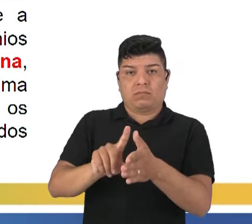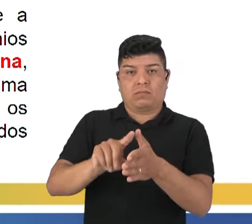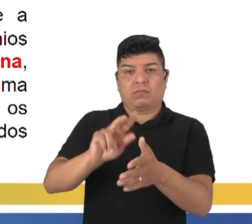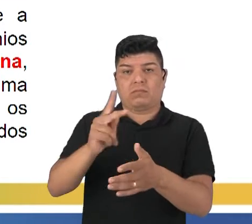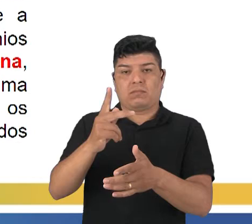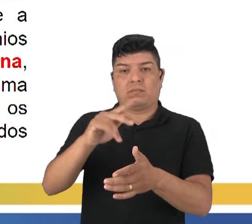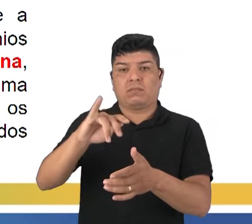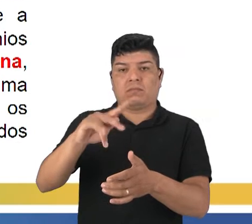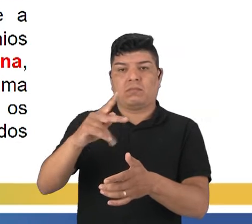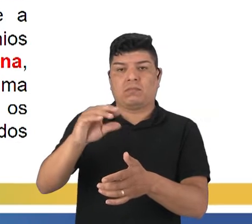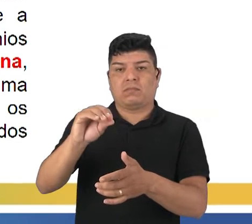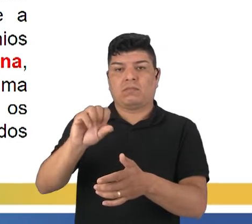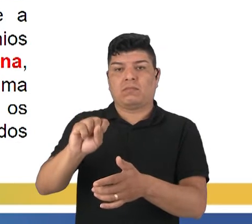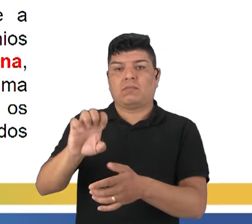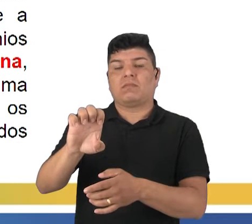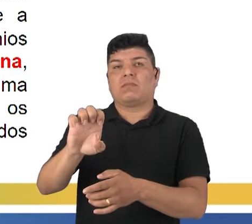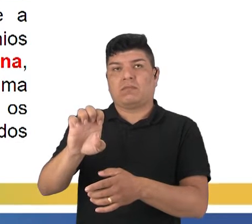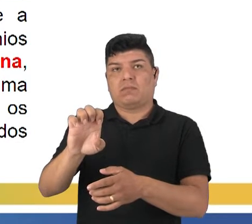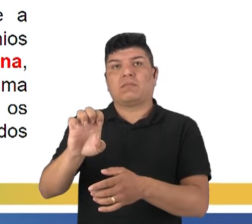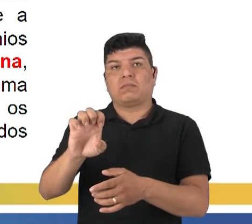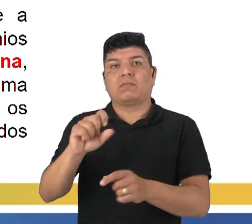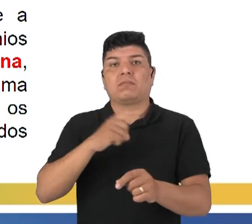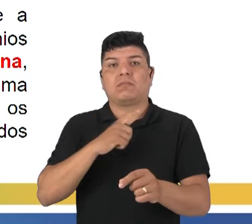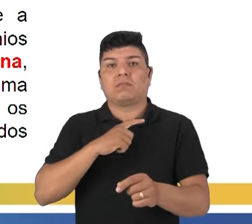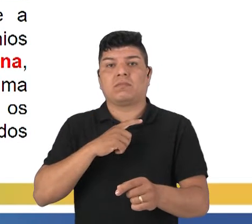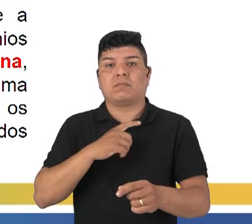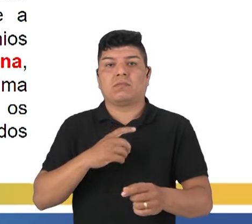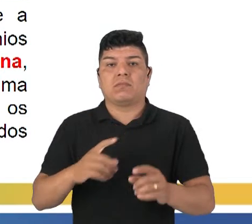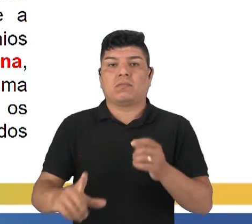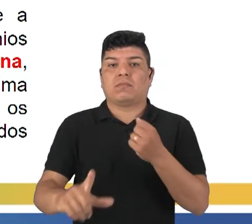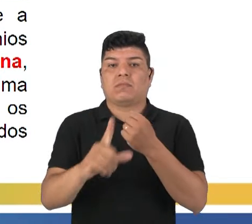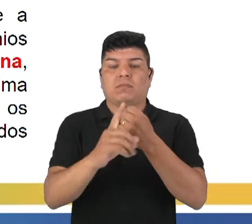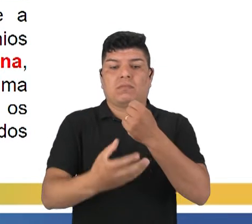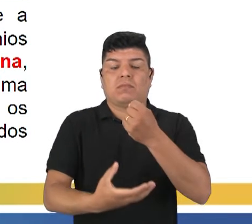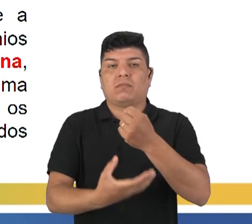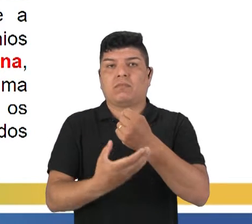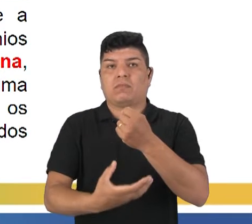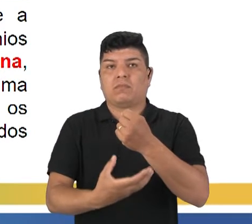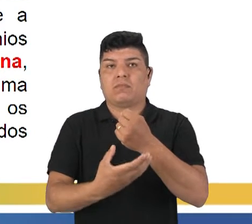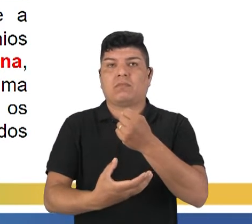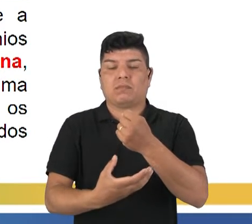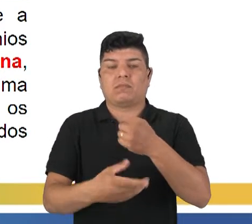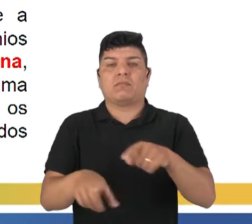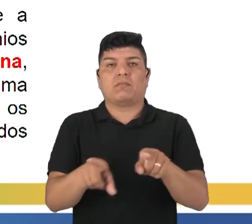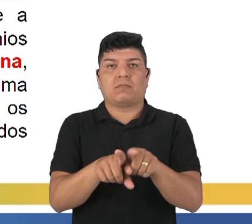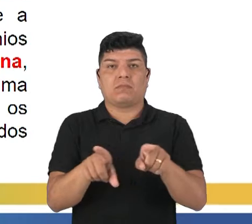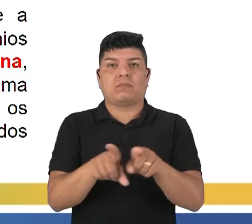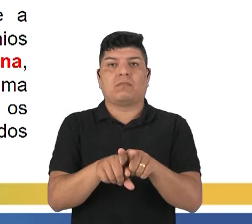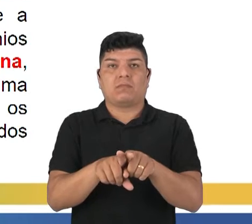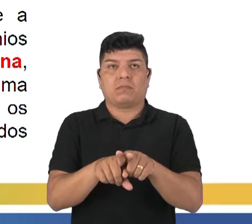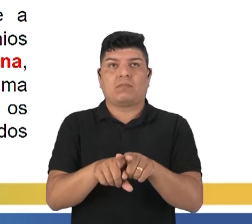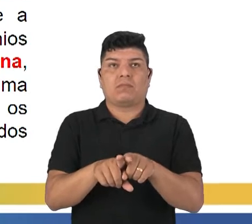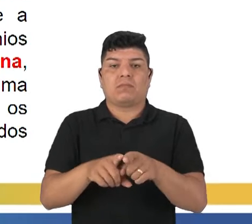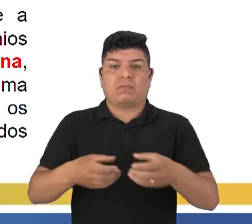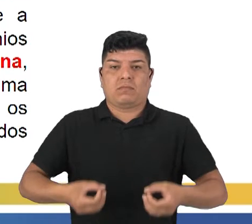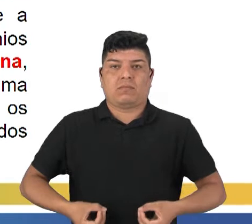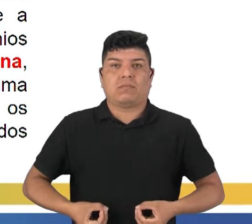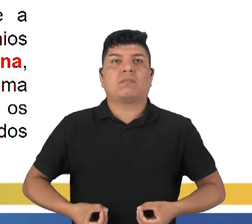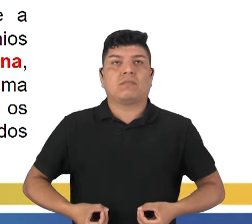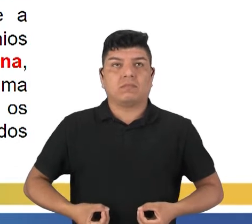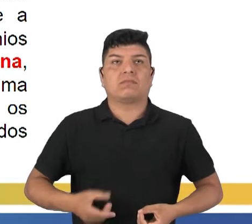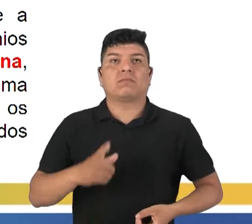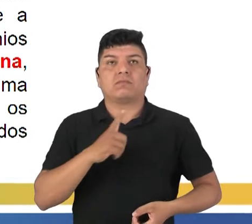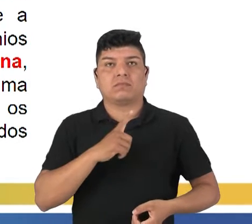hipófise e regulam as atividades dos ovários e dos testículos. A porção anterior da hipófise é chamada